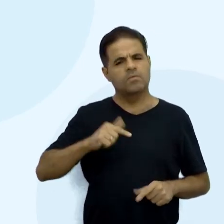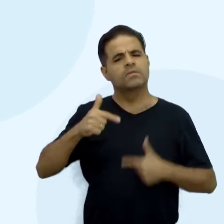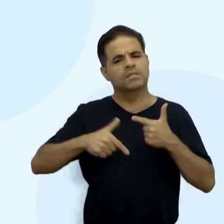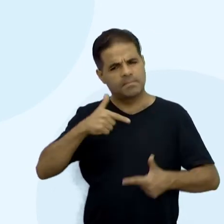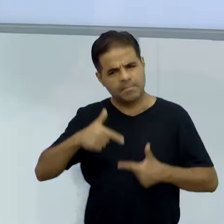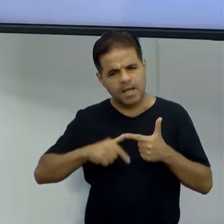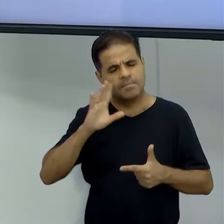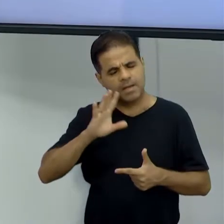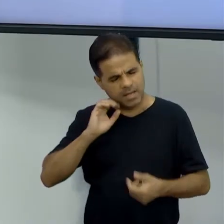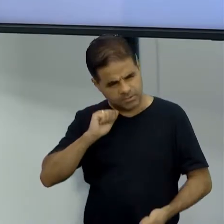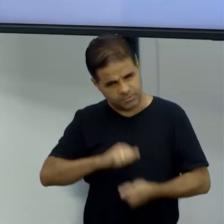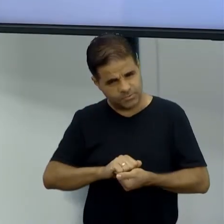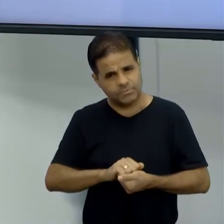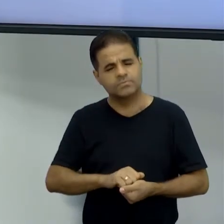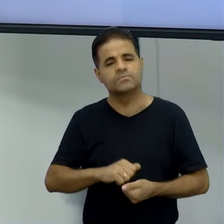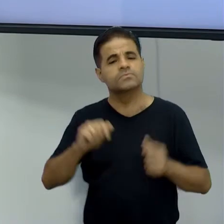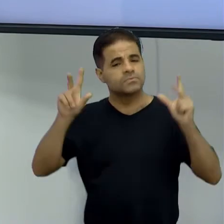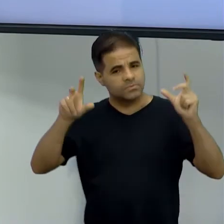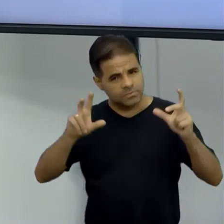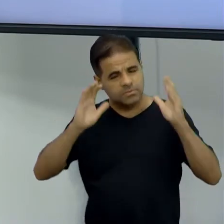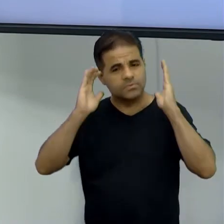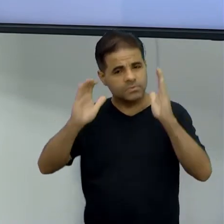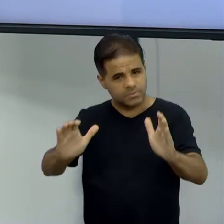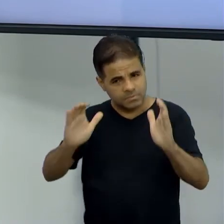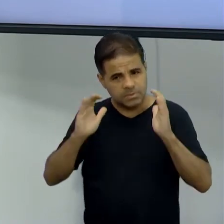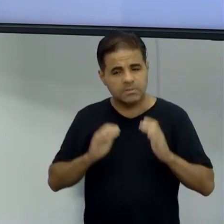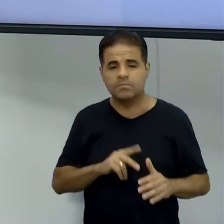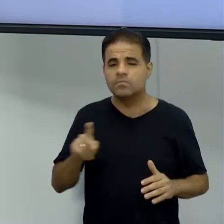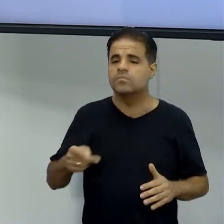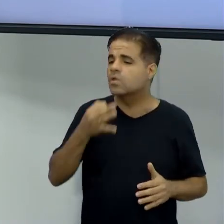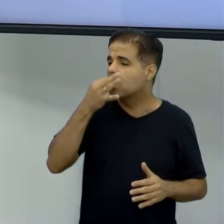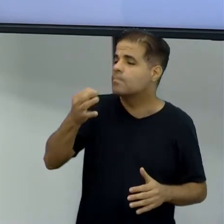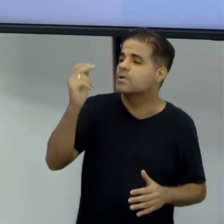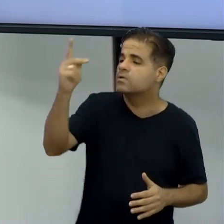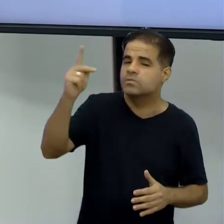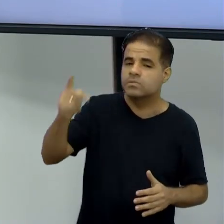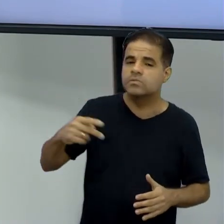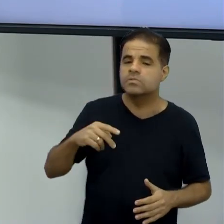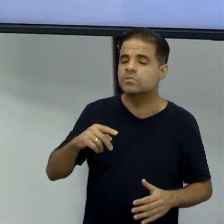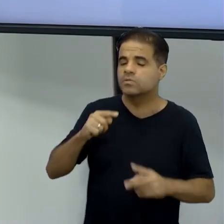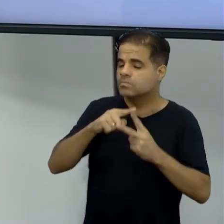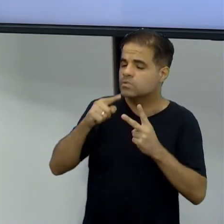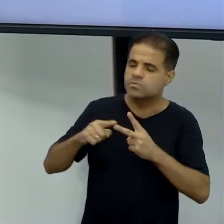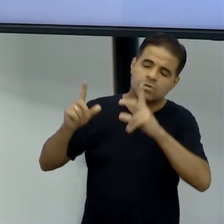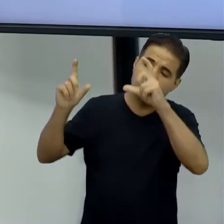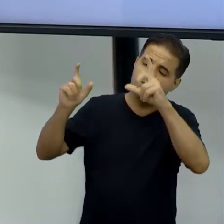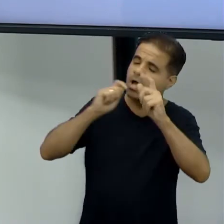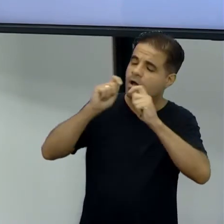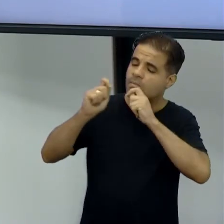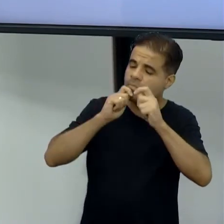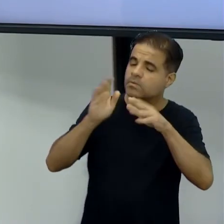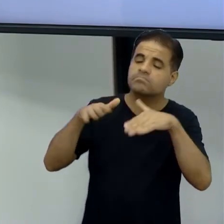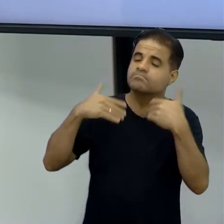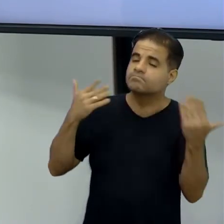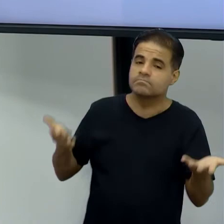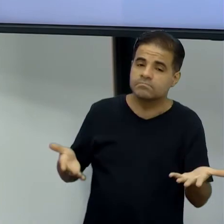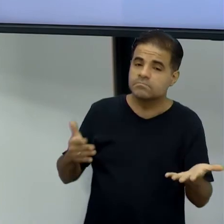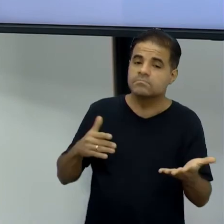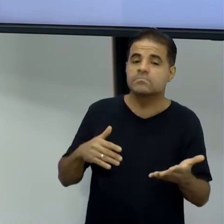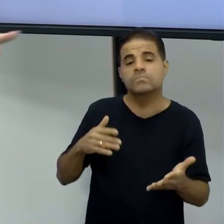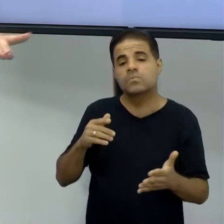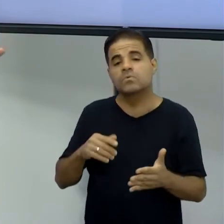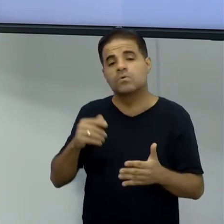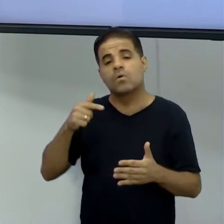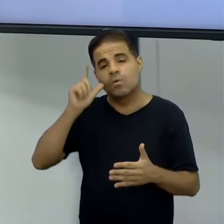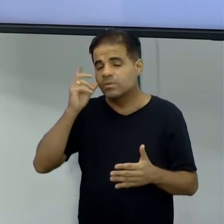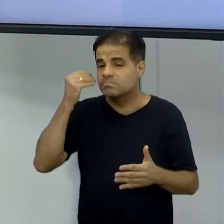trabalho bem bacana juntos aí, que a gente tem essa questão do respeito entre professores. O que você achou das minhas duas fotorreportagens? Até porque eu não